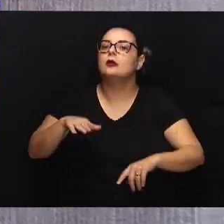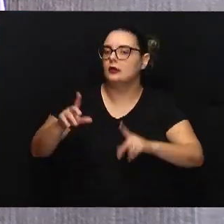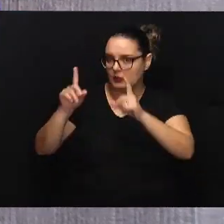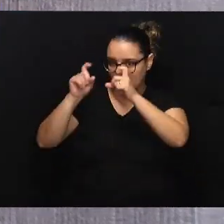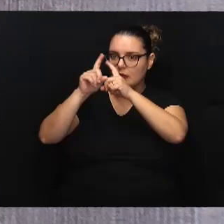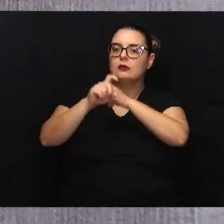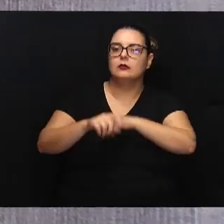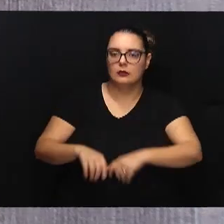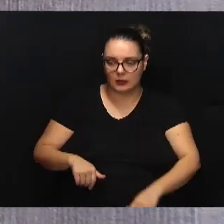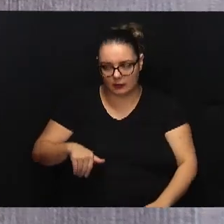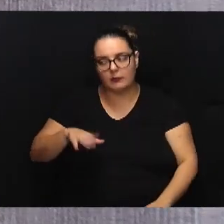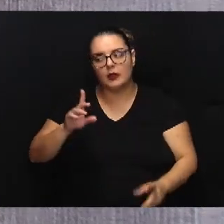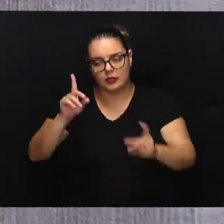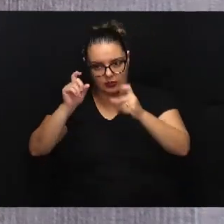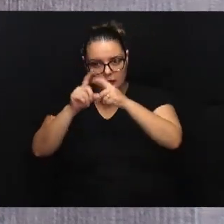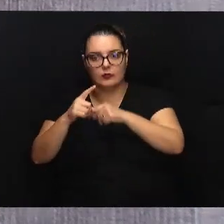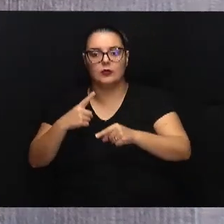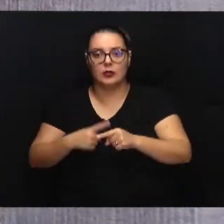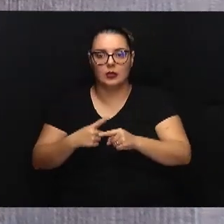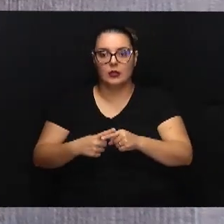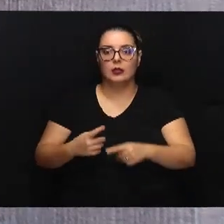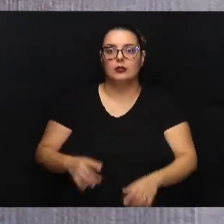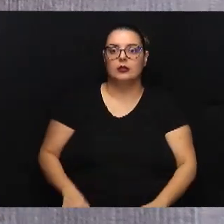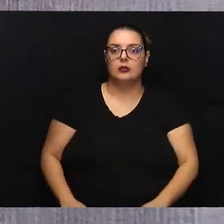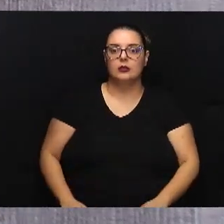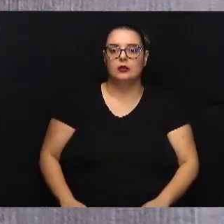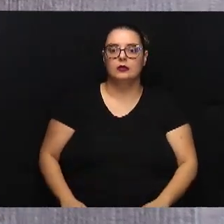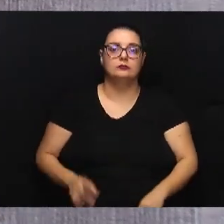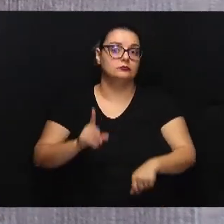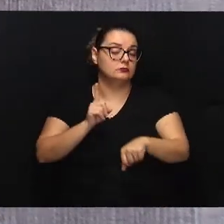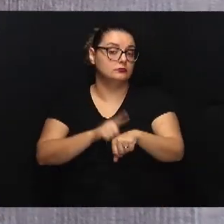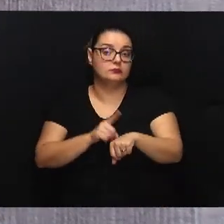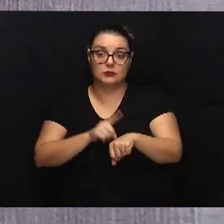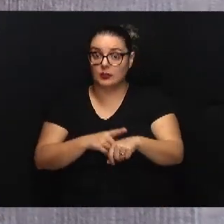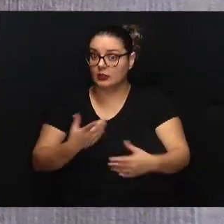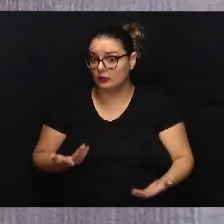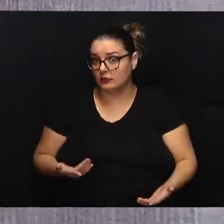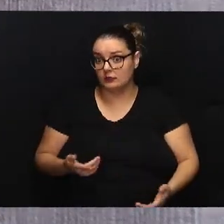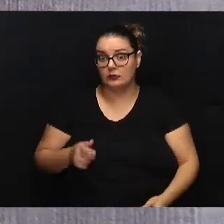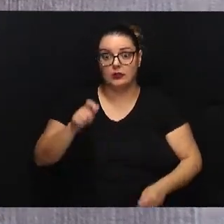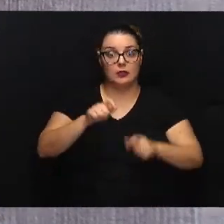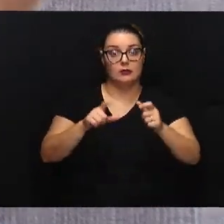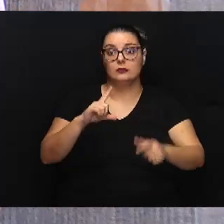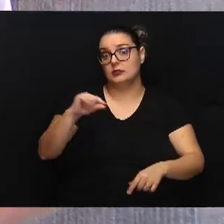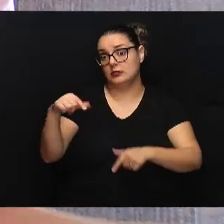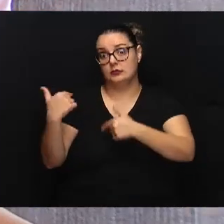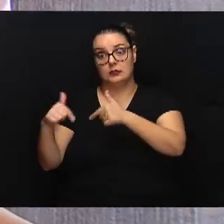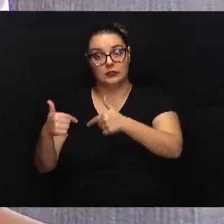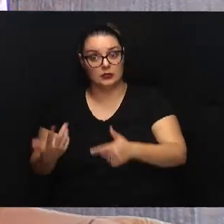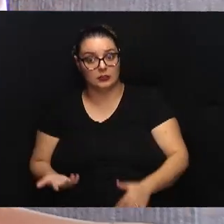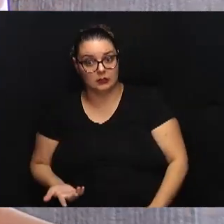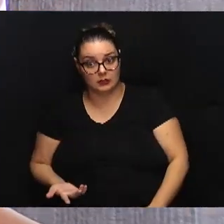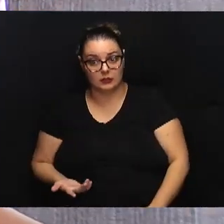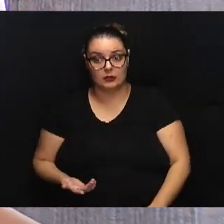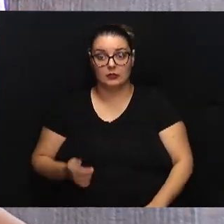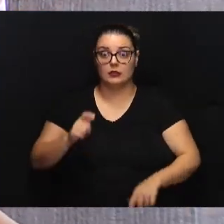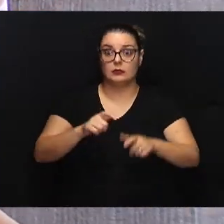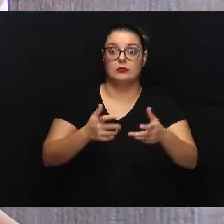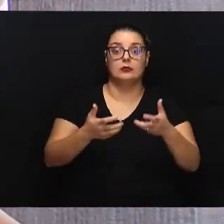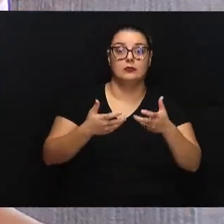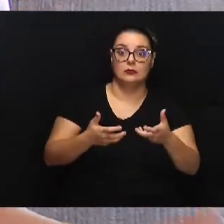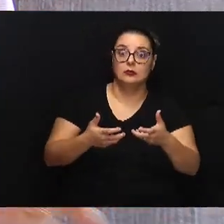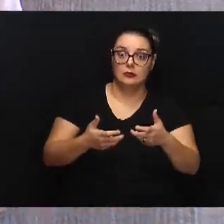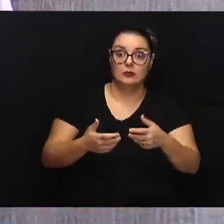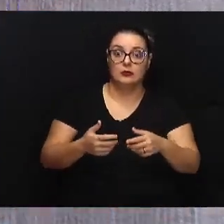mais difícil. Por quê? Porque questões de horários, as pessoas saem para trabalhar, as pessoas querem as cestas tudo no mesmo